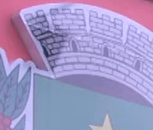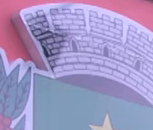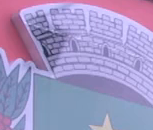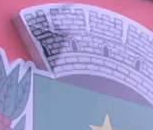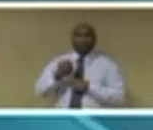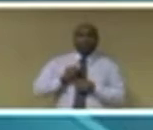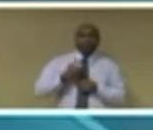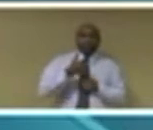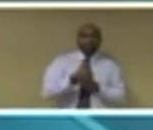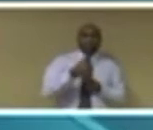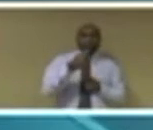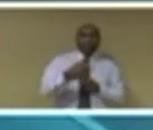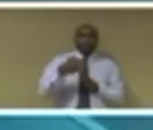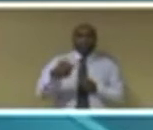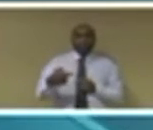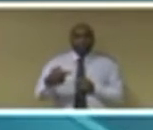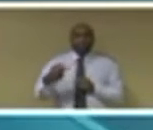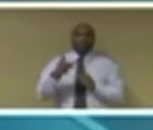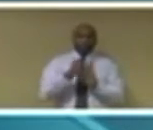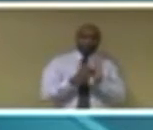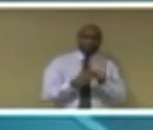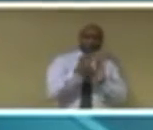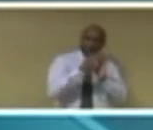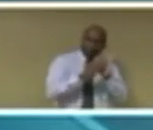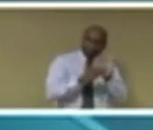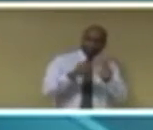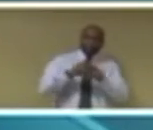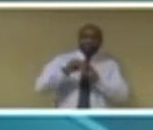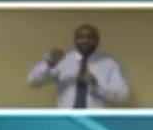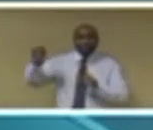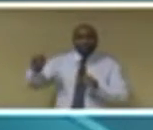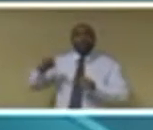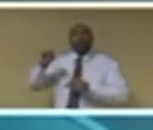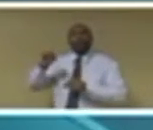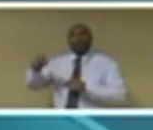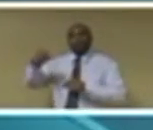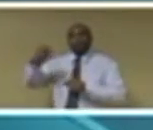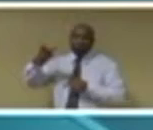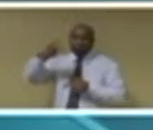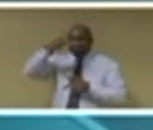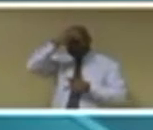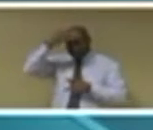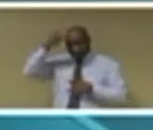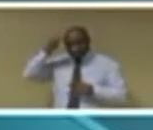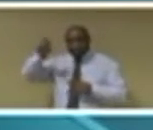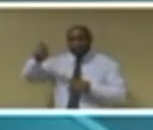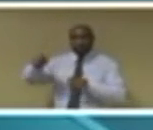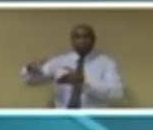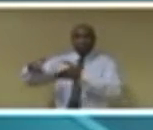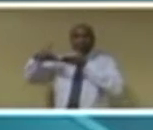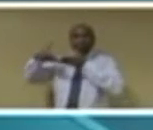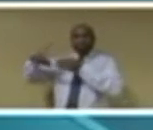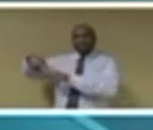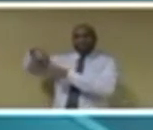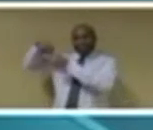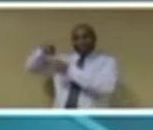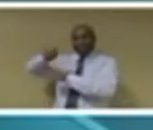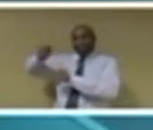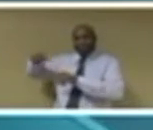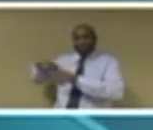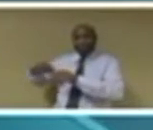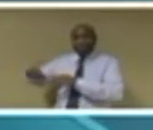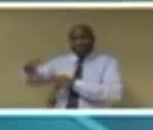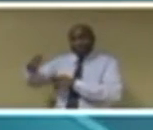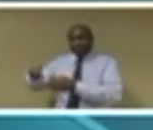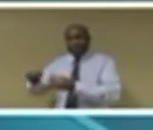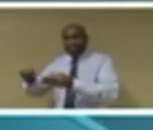de Sinop. No presente caso, porém, a Prefeitura reconheceu a falha e revogou o certame, um dia após a propositura da